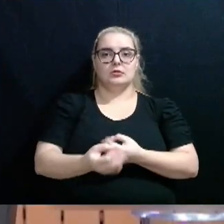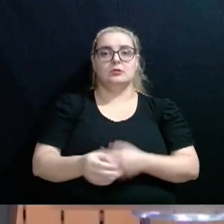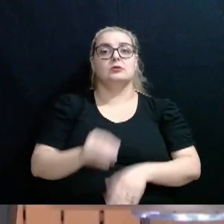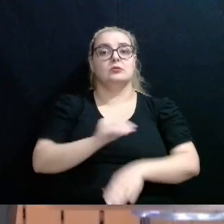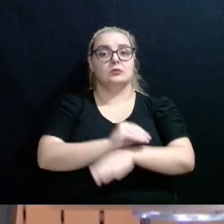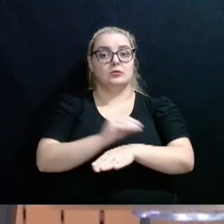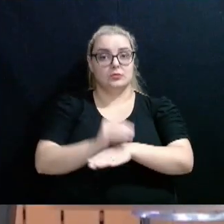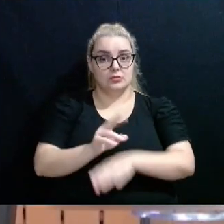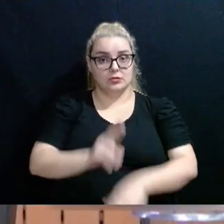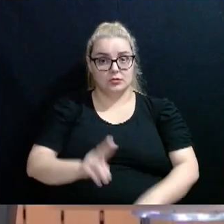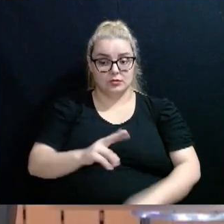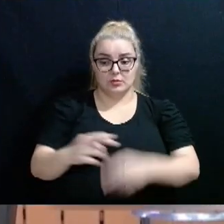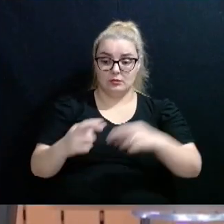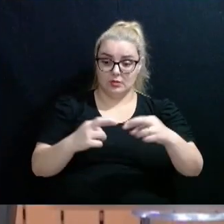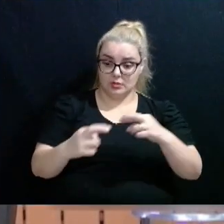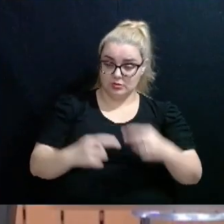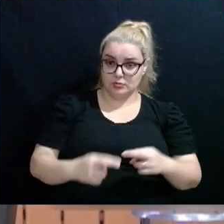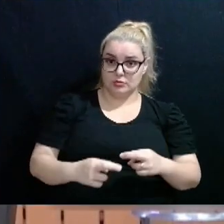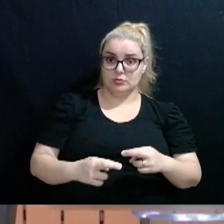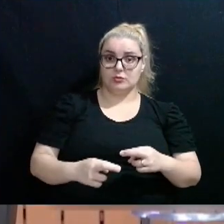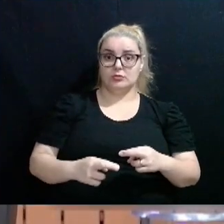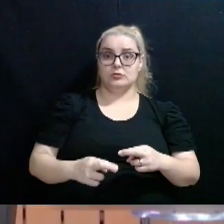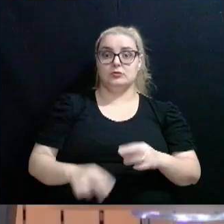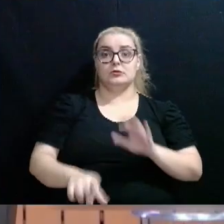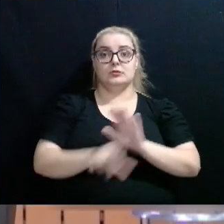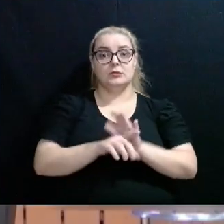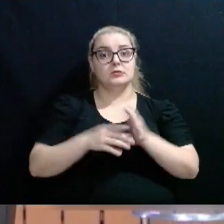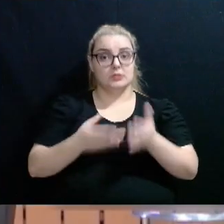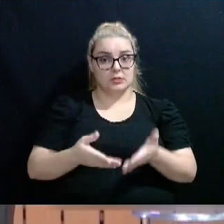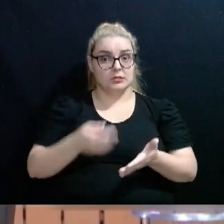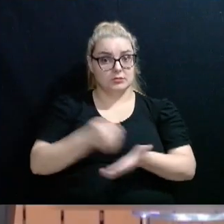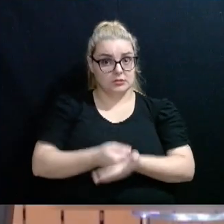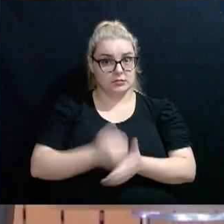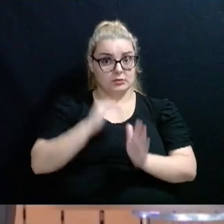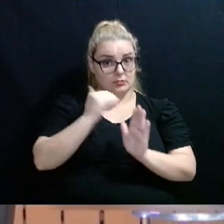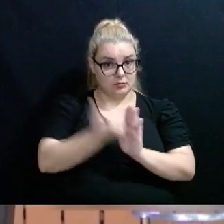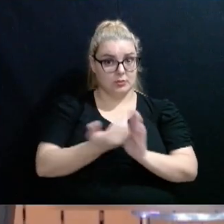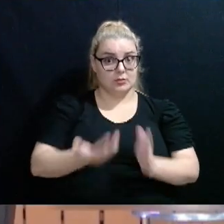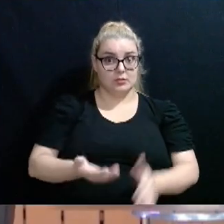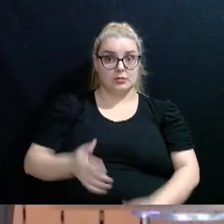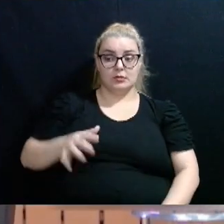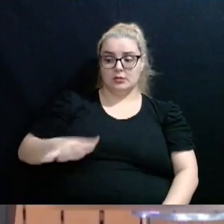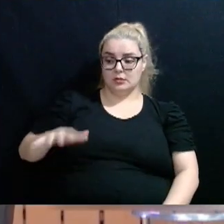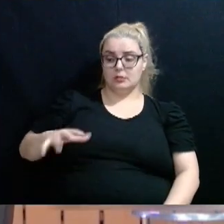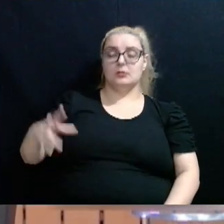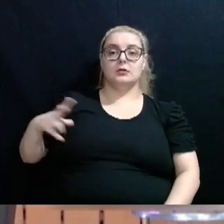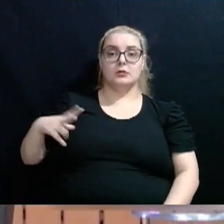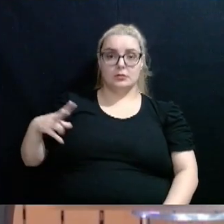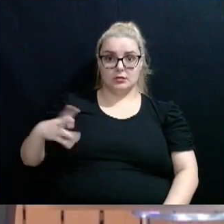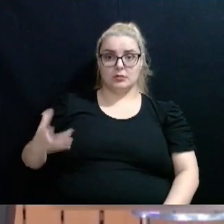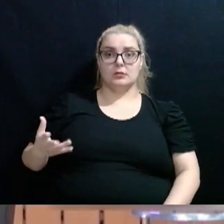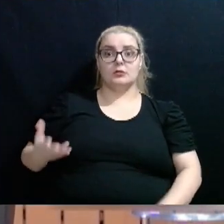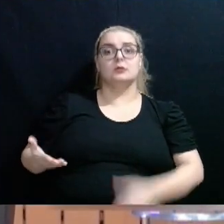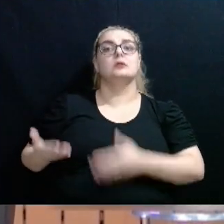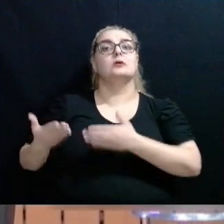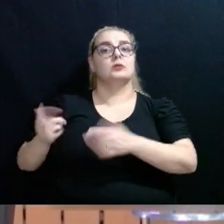da fiscalização dessa legislação. E você tem o setor privado que oferta produtos e serviços na